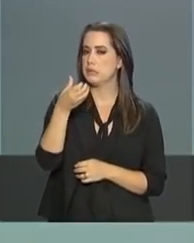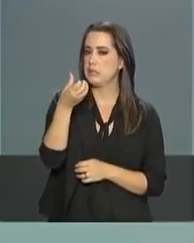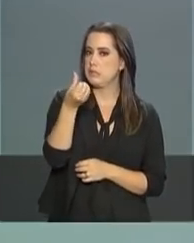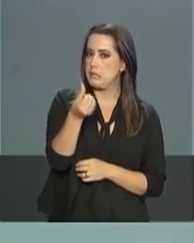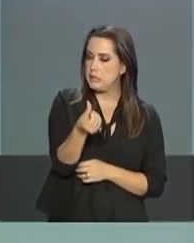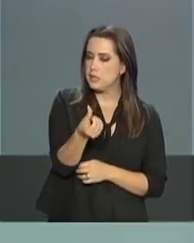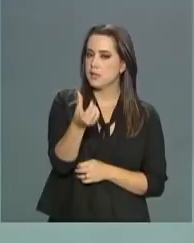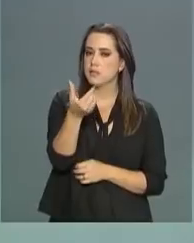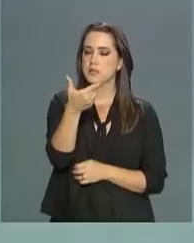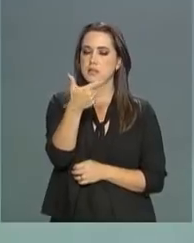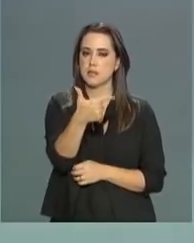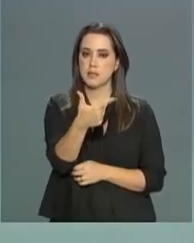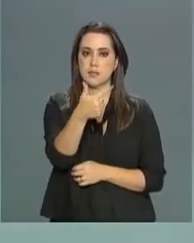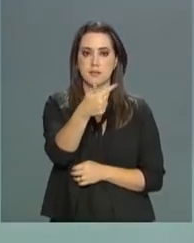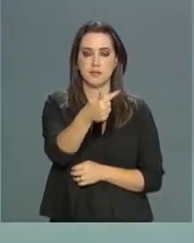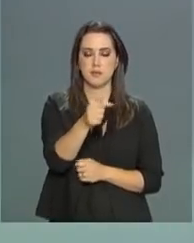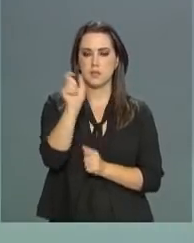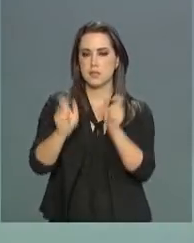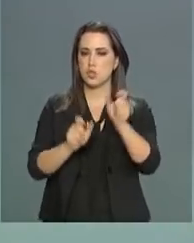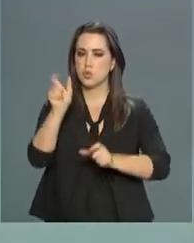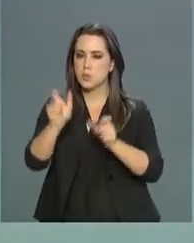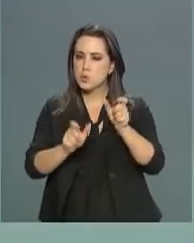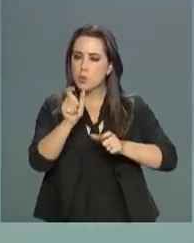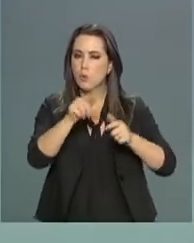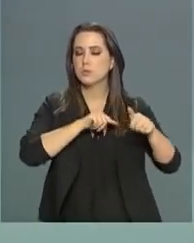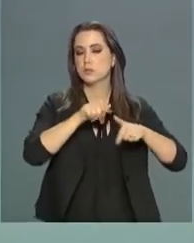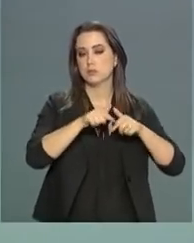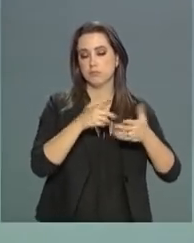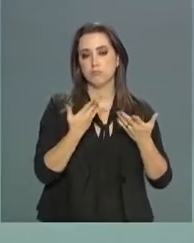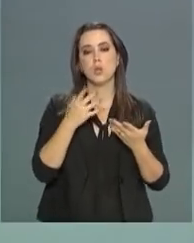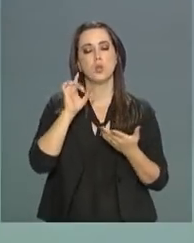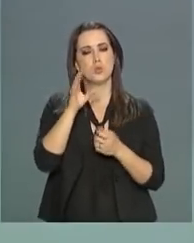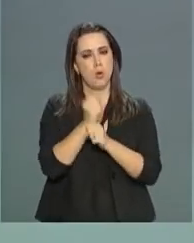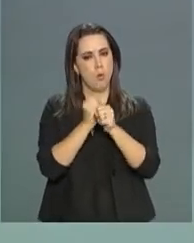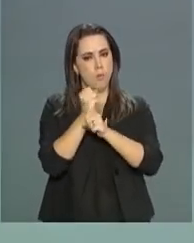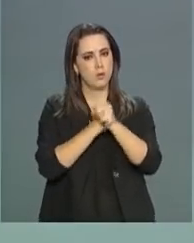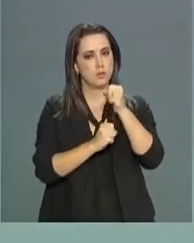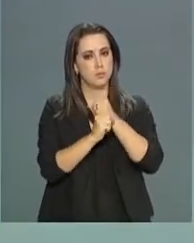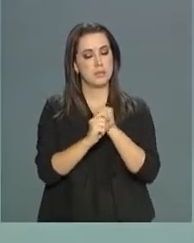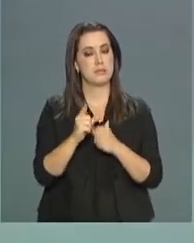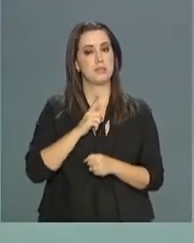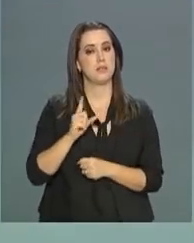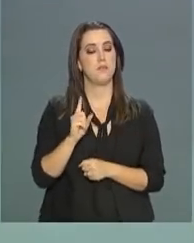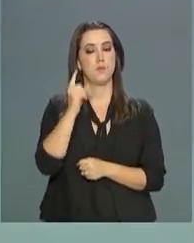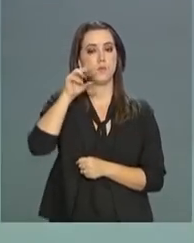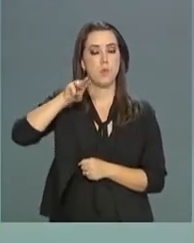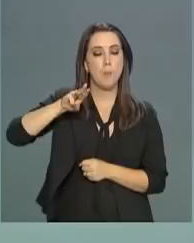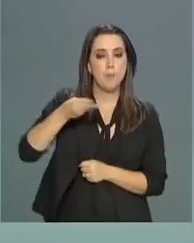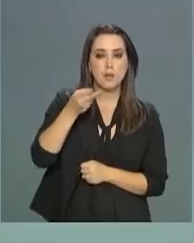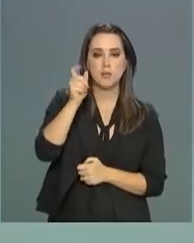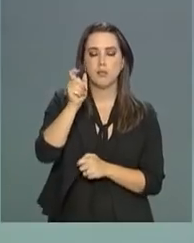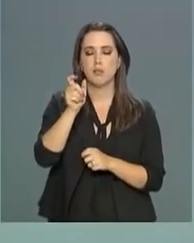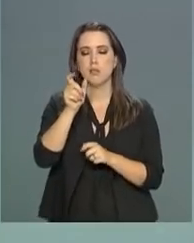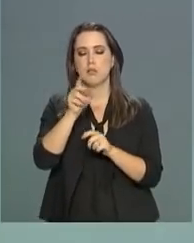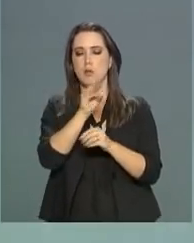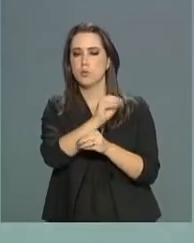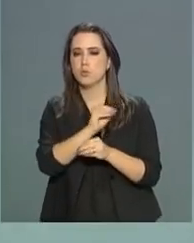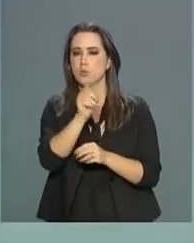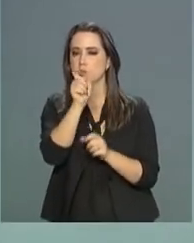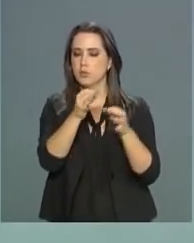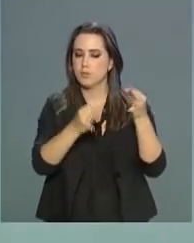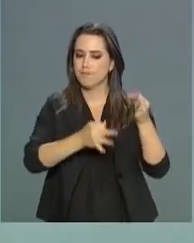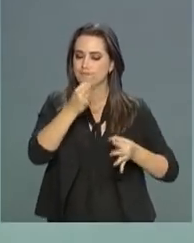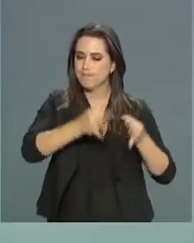defensores só no ano passado foram realizados 1 milhão e 800 mil atendimentos e o desafio agora